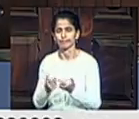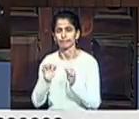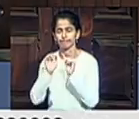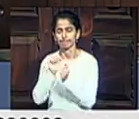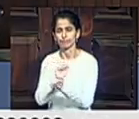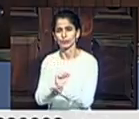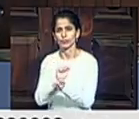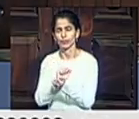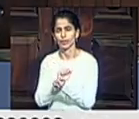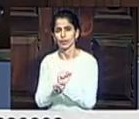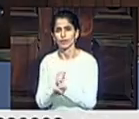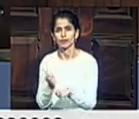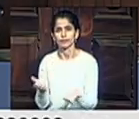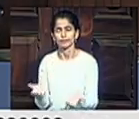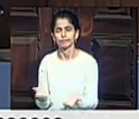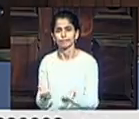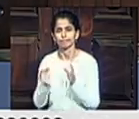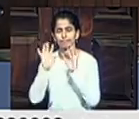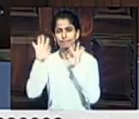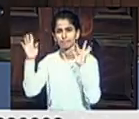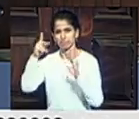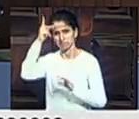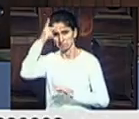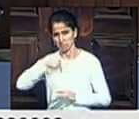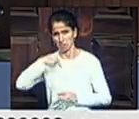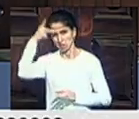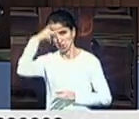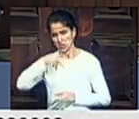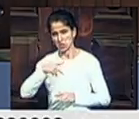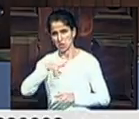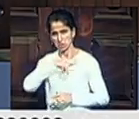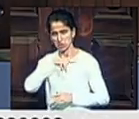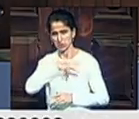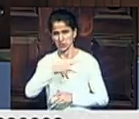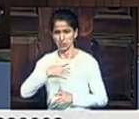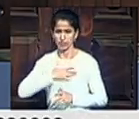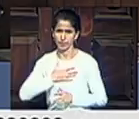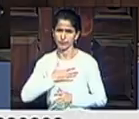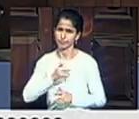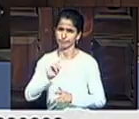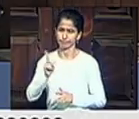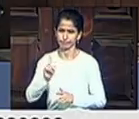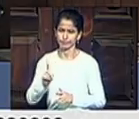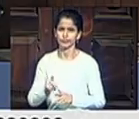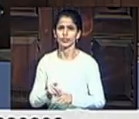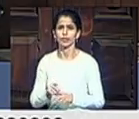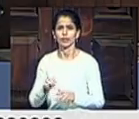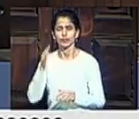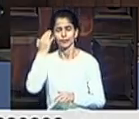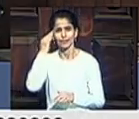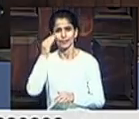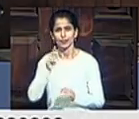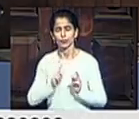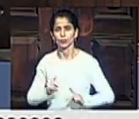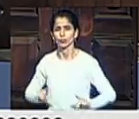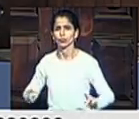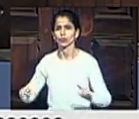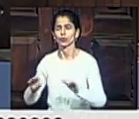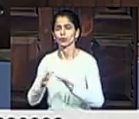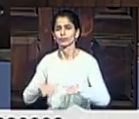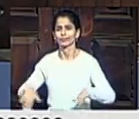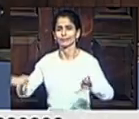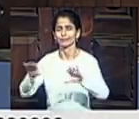parar de pensar só em nós mesmos. Vamos entender que a população vai morrer